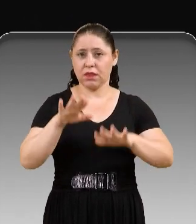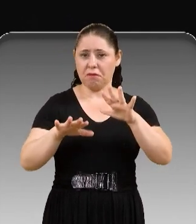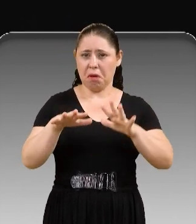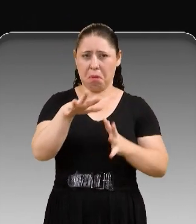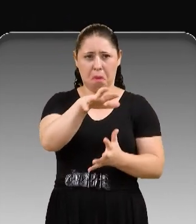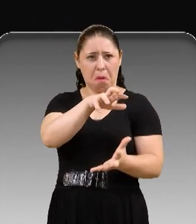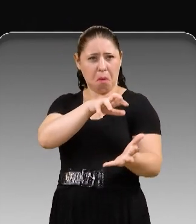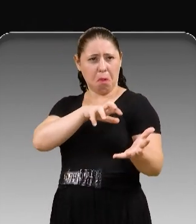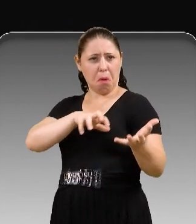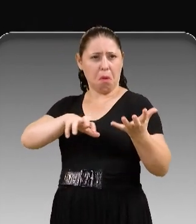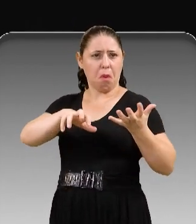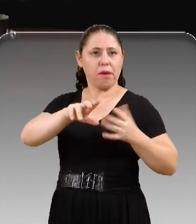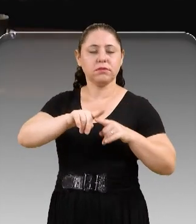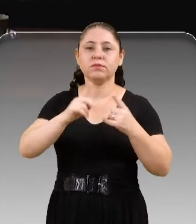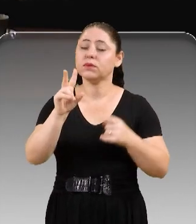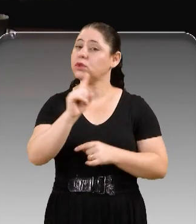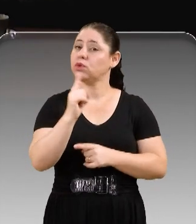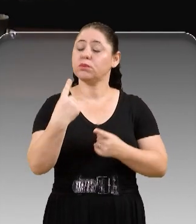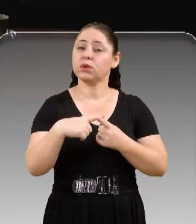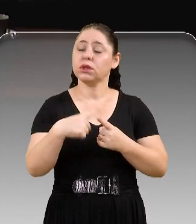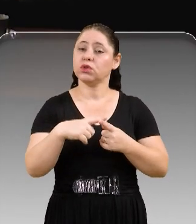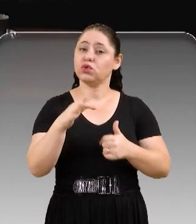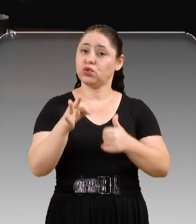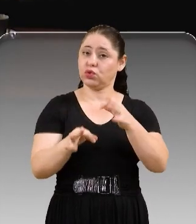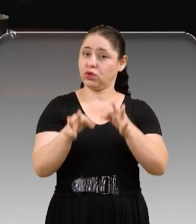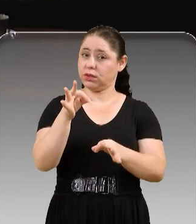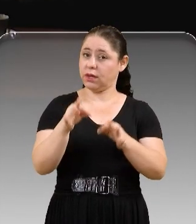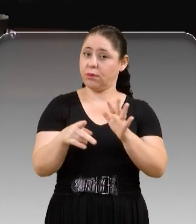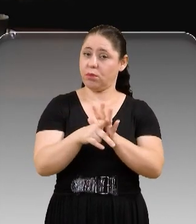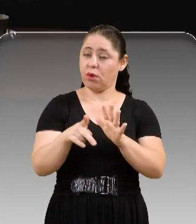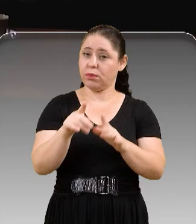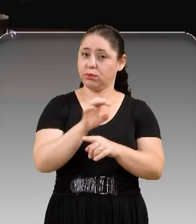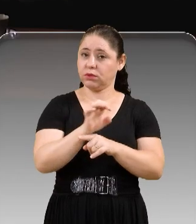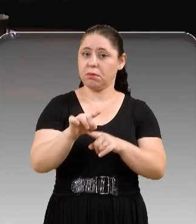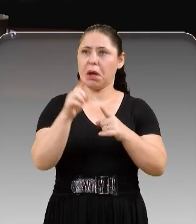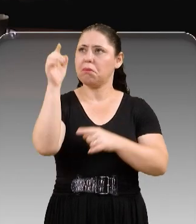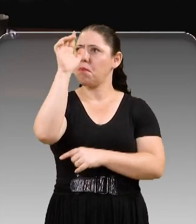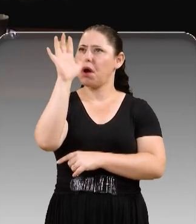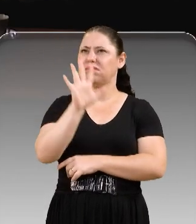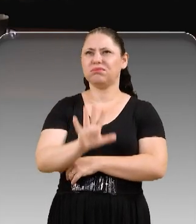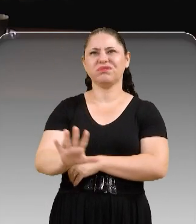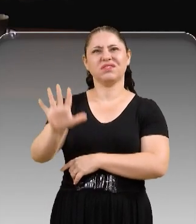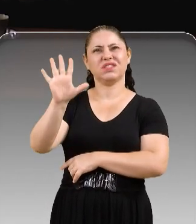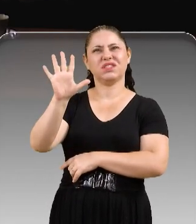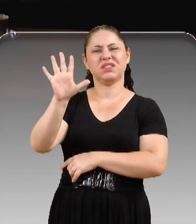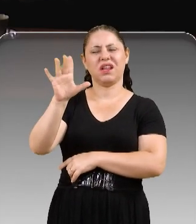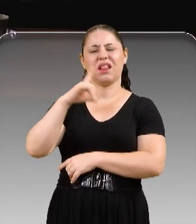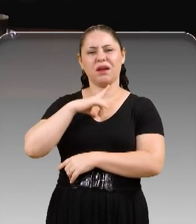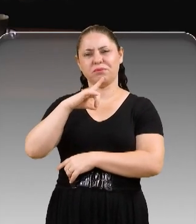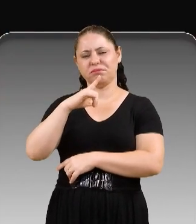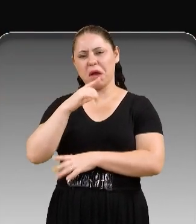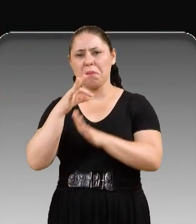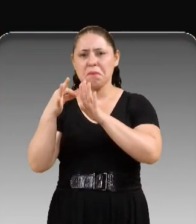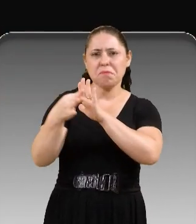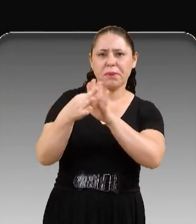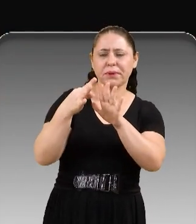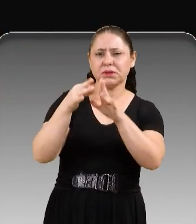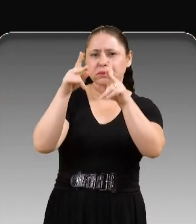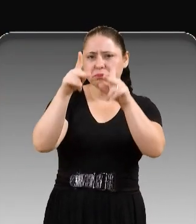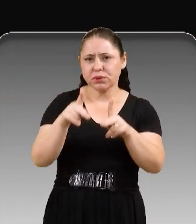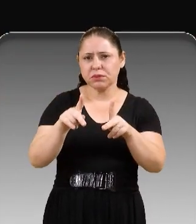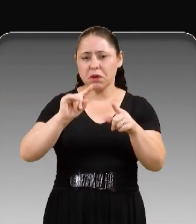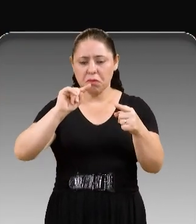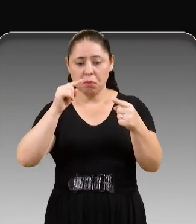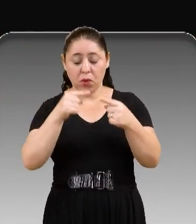talvez um pouco turbulento, não apenas para o judiciário em Mato Grosso do Sul, mas eu acredito que para o Brasil todo de forma geral, né? A opinião